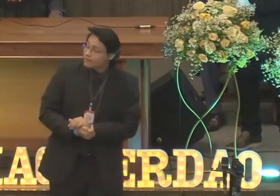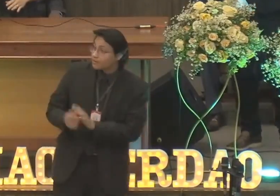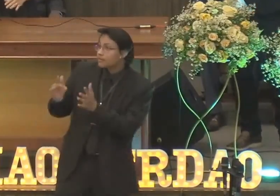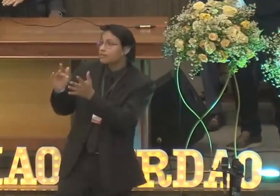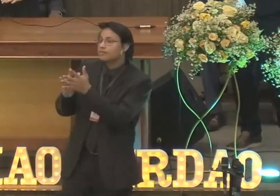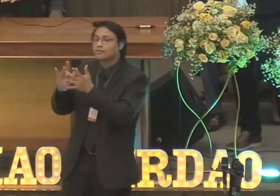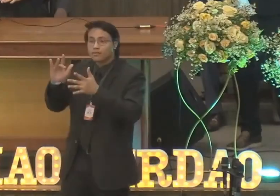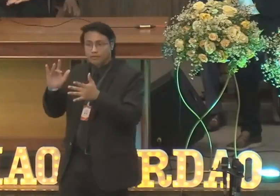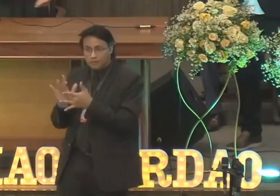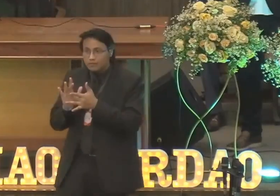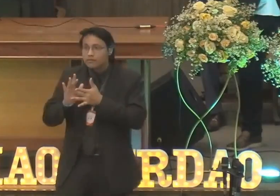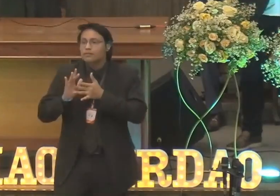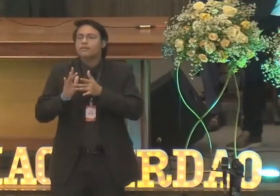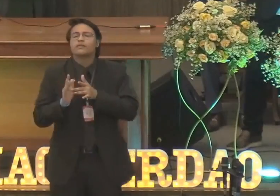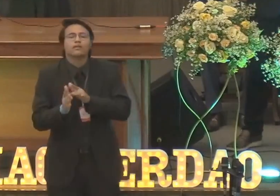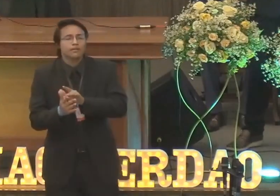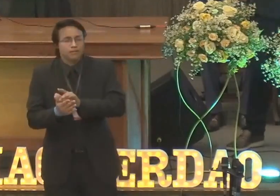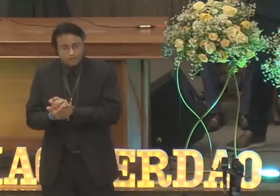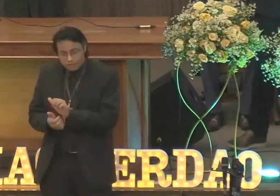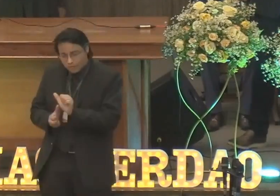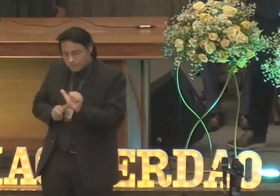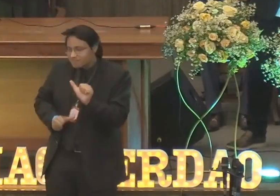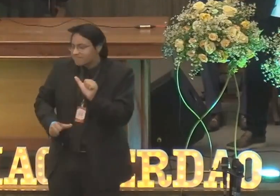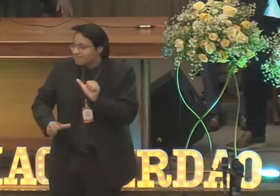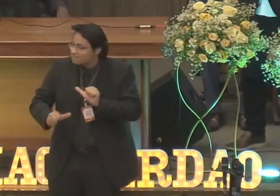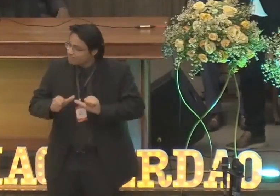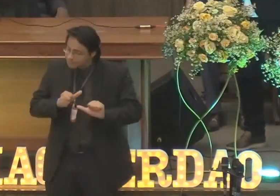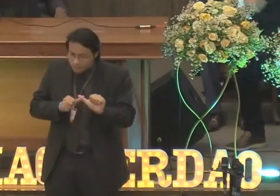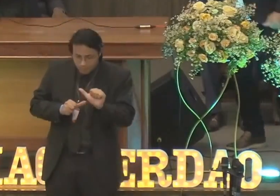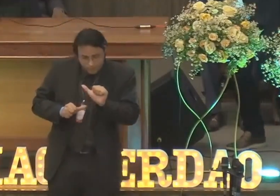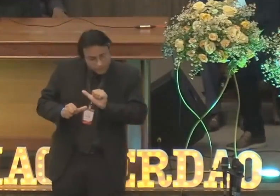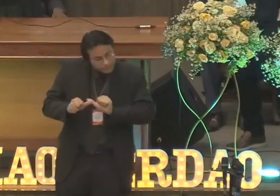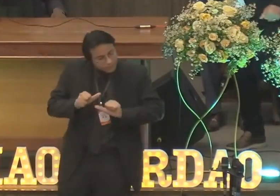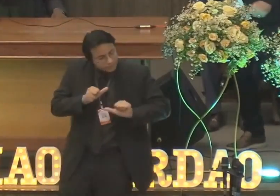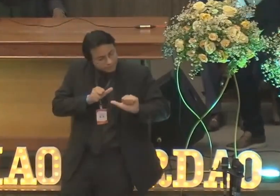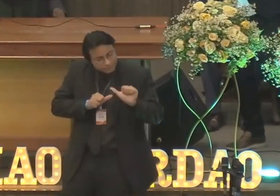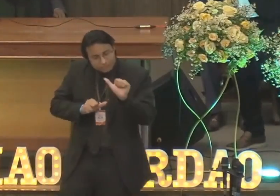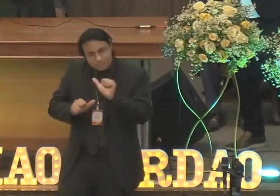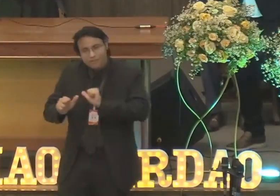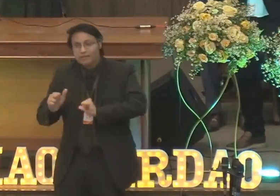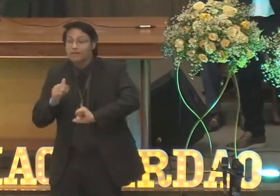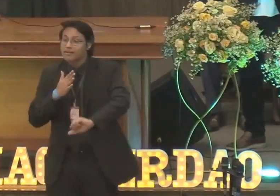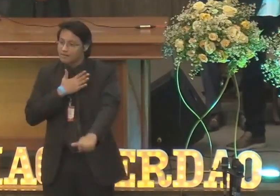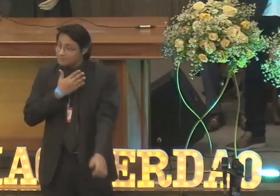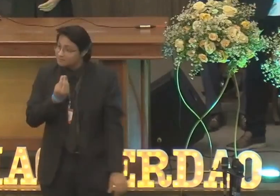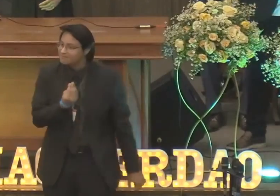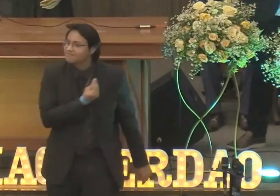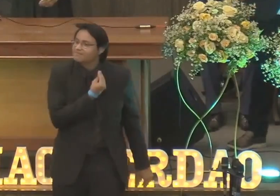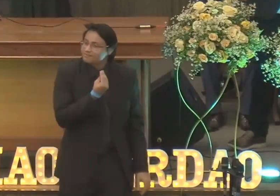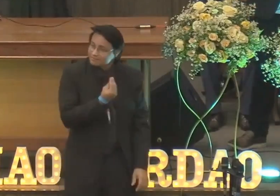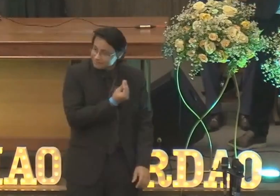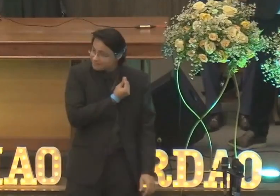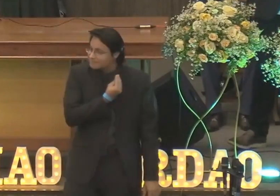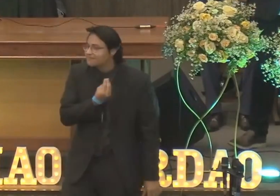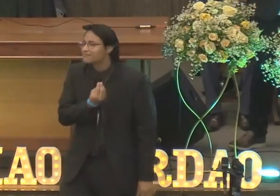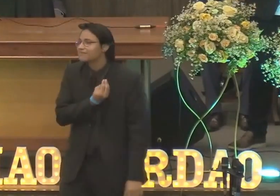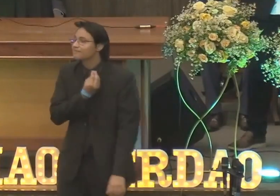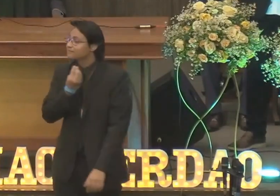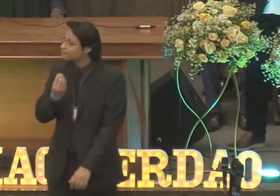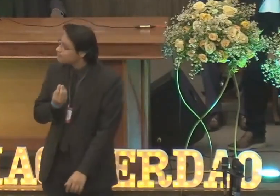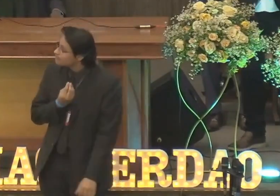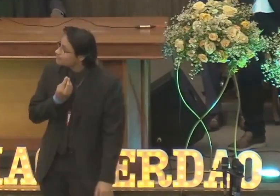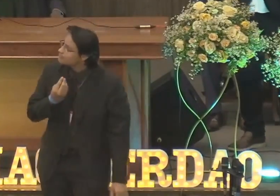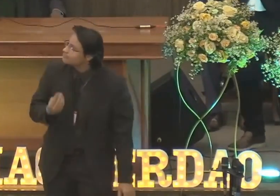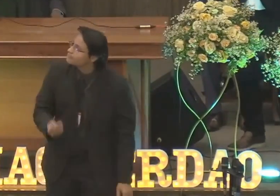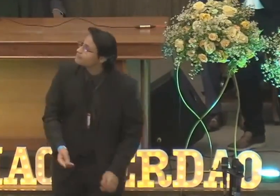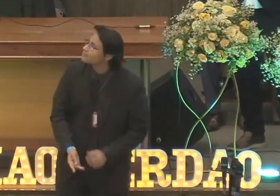Toca, Jesus, toca, toca fundo no meu ser. O seu